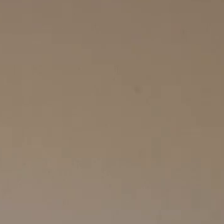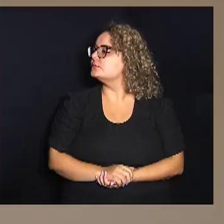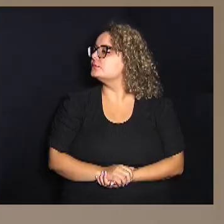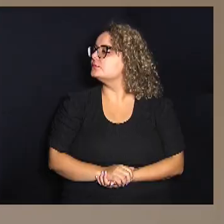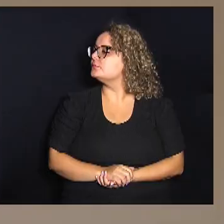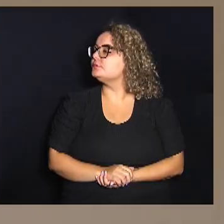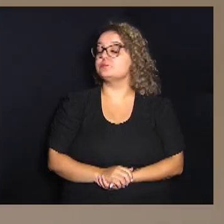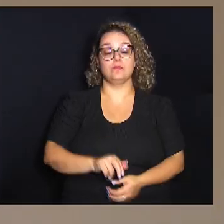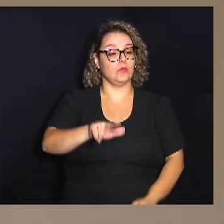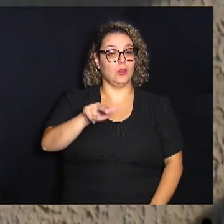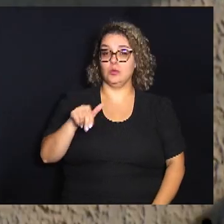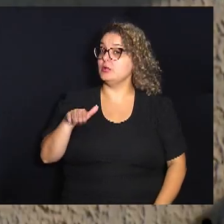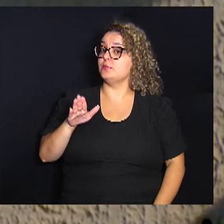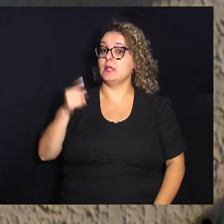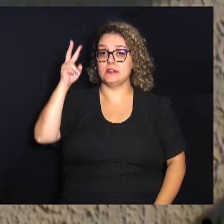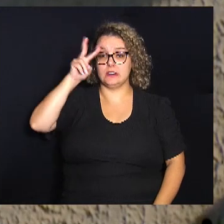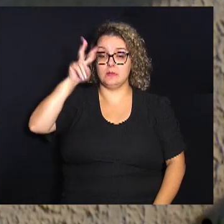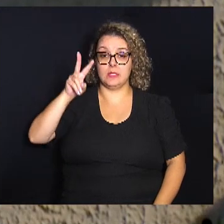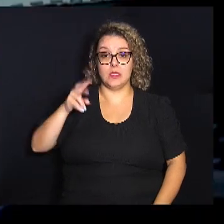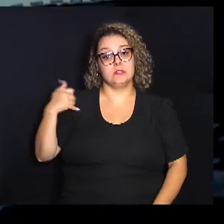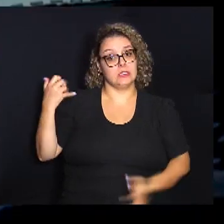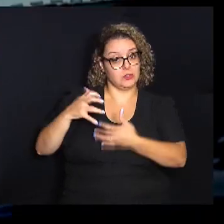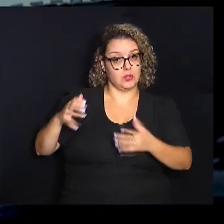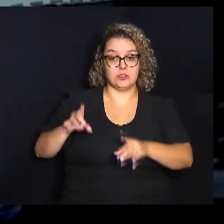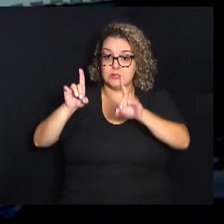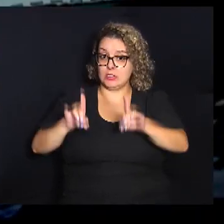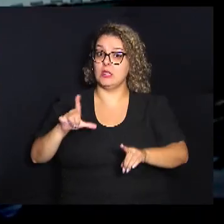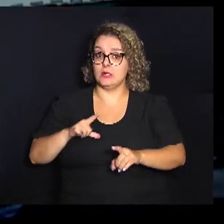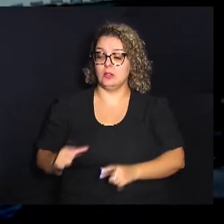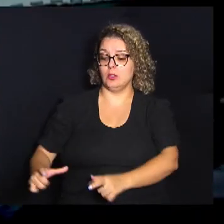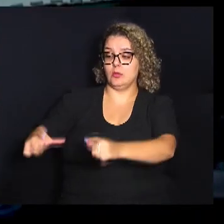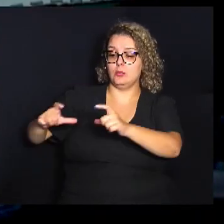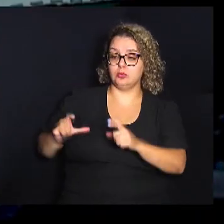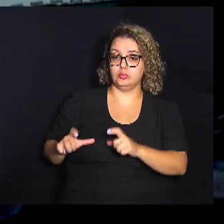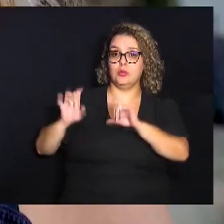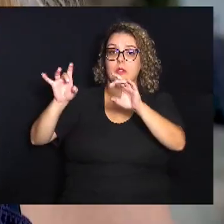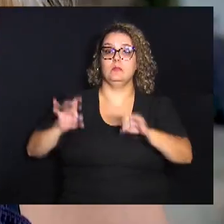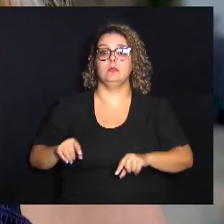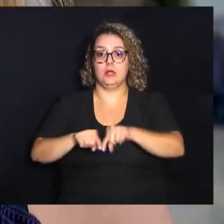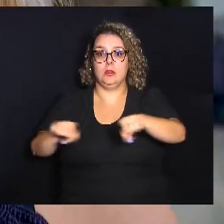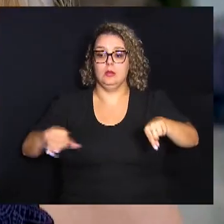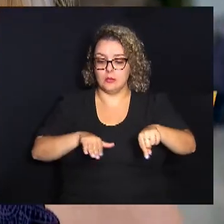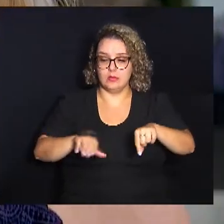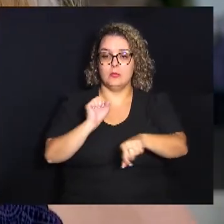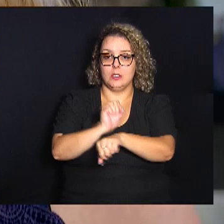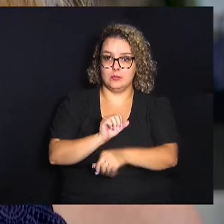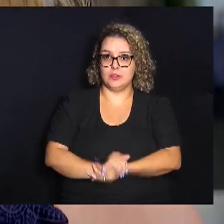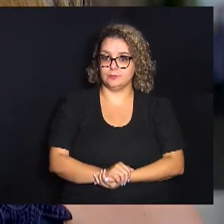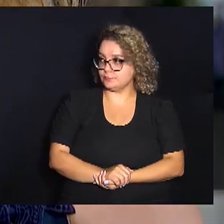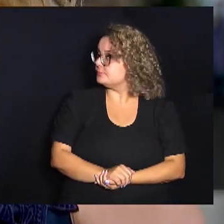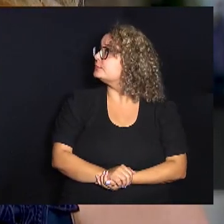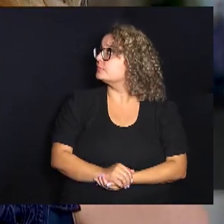Nunca é demais lembrar que idosos e deficientes têm direito a uma credencial especial para estacionamento. A credencial de estacionamento